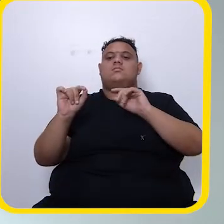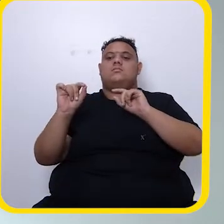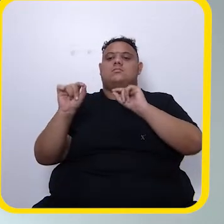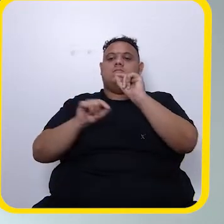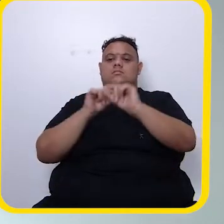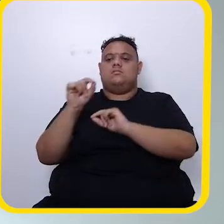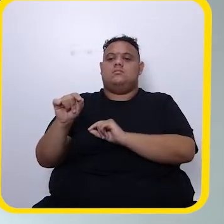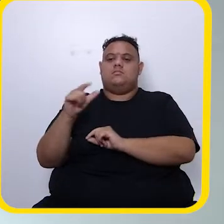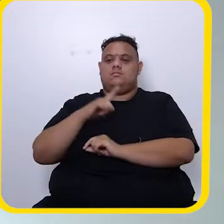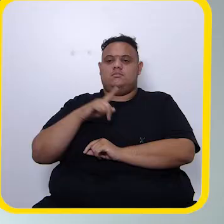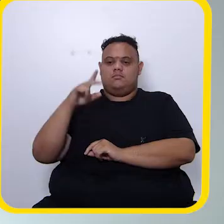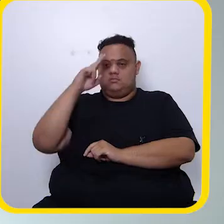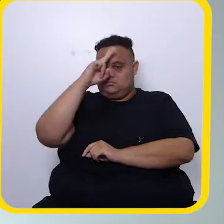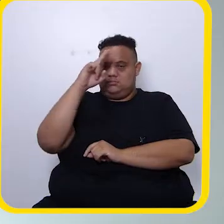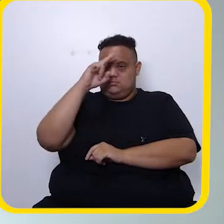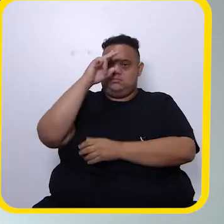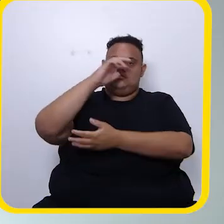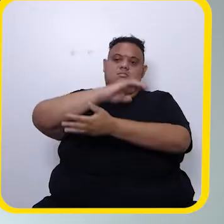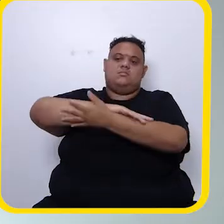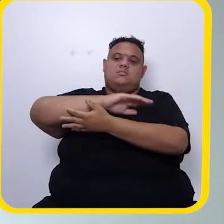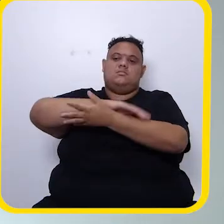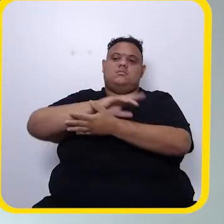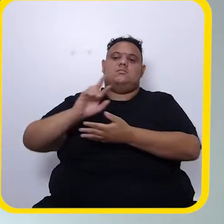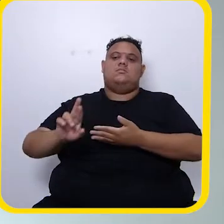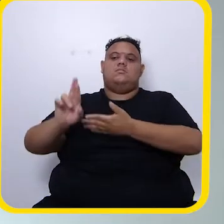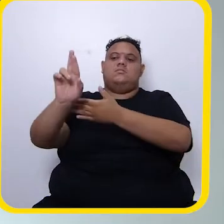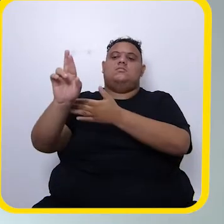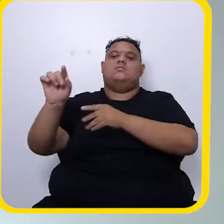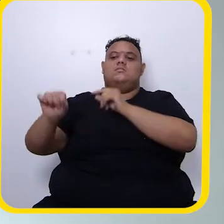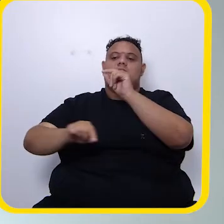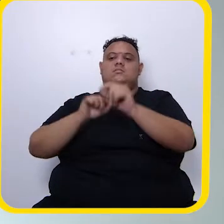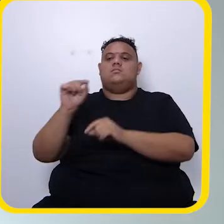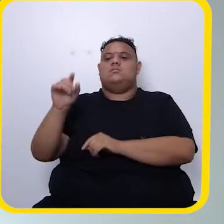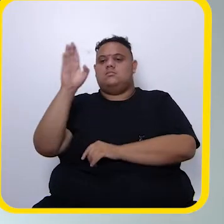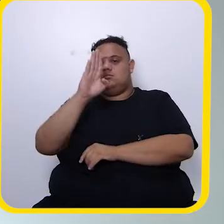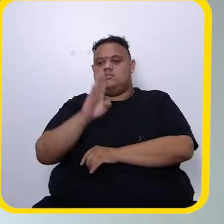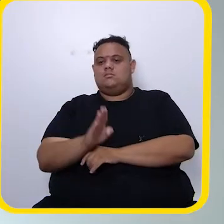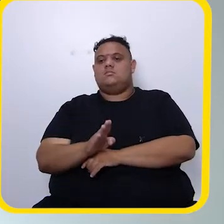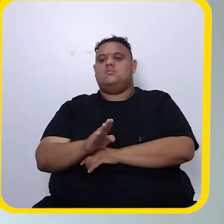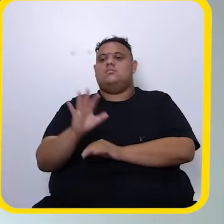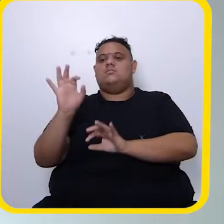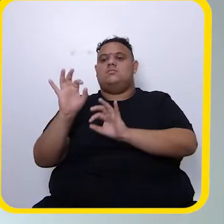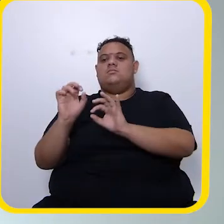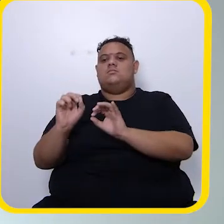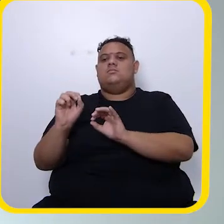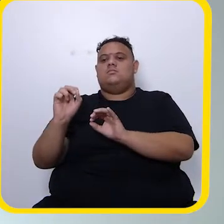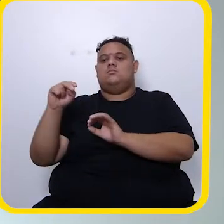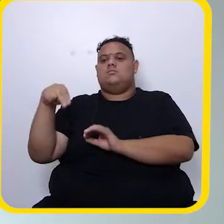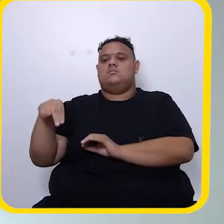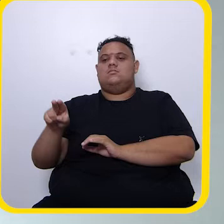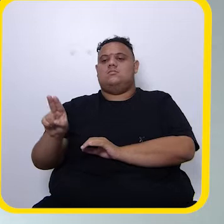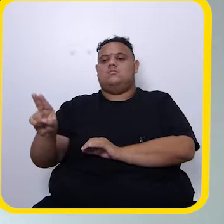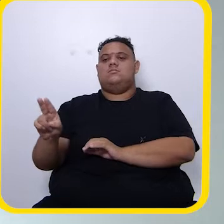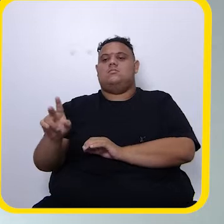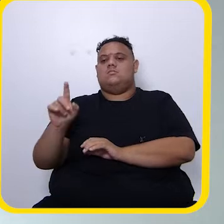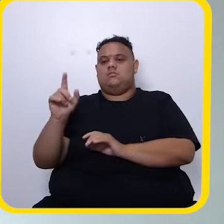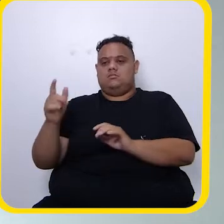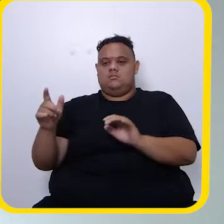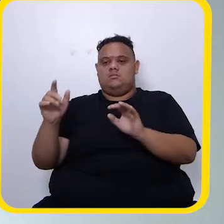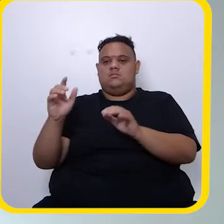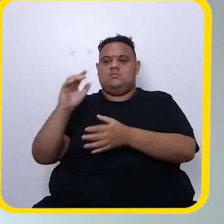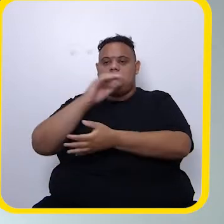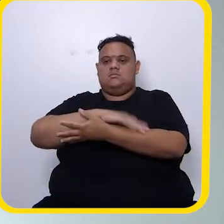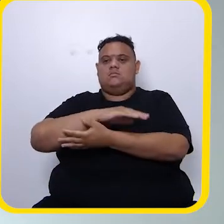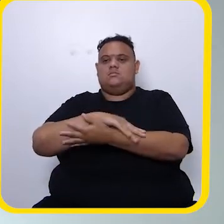para as tropas de pacificação, né, representando, no caso, o Brasil representando a Organização das Nações Unidas,